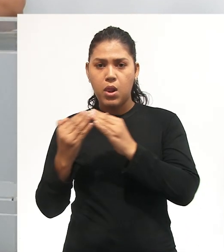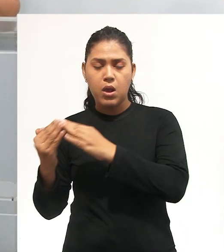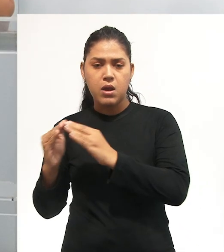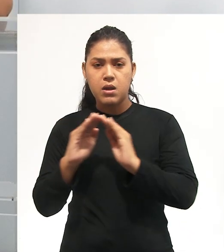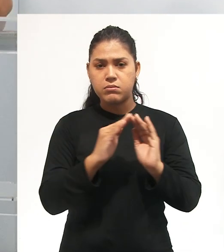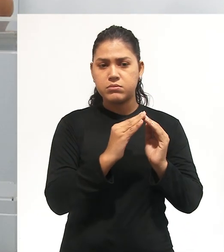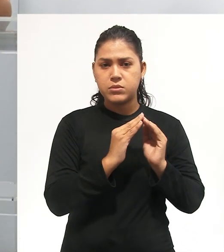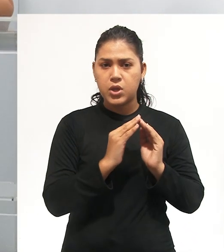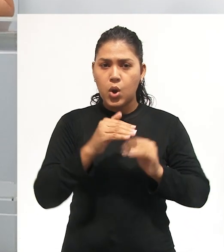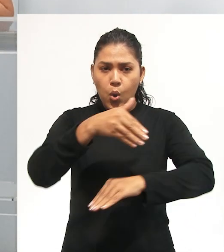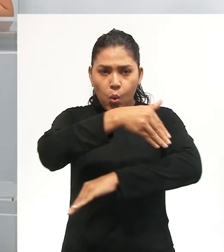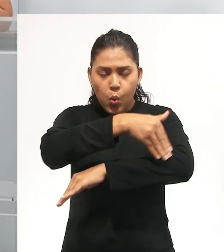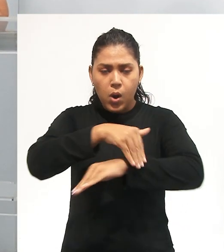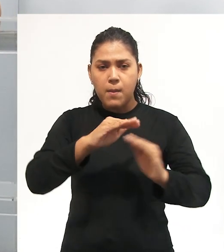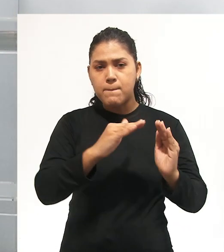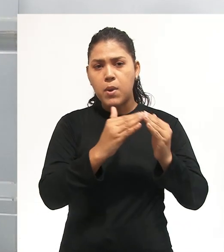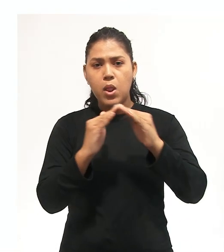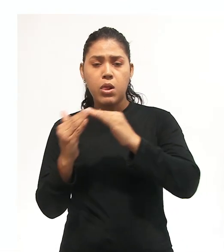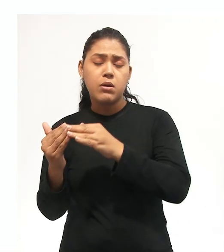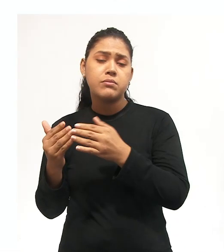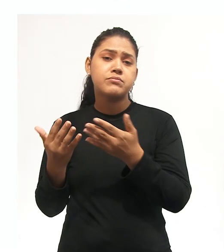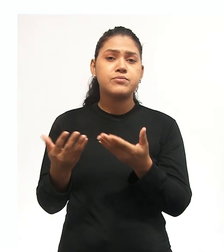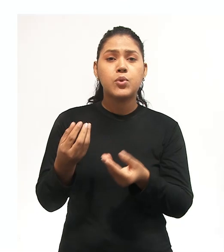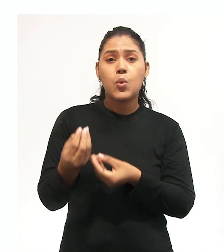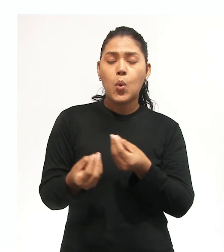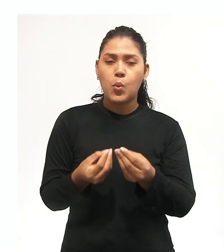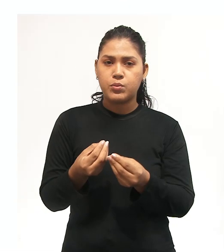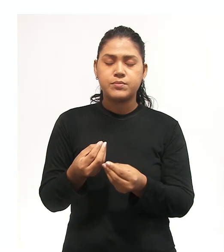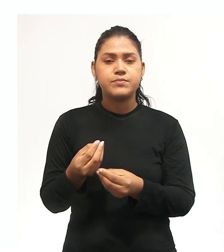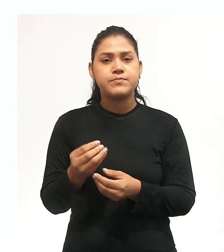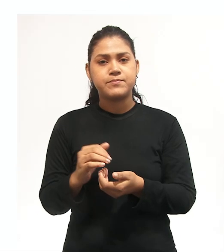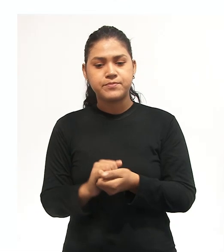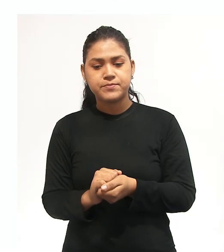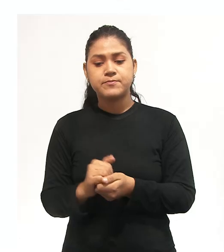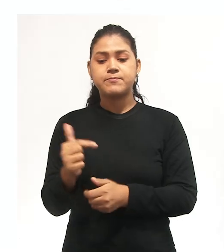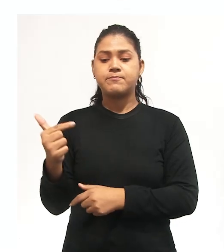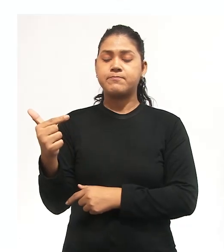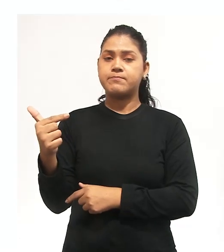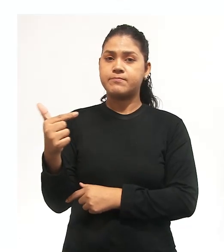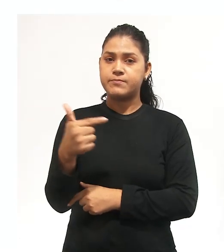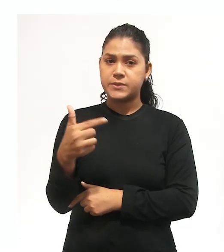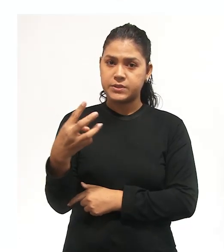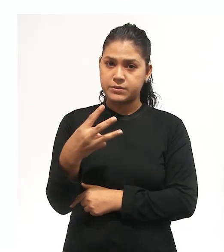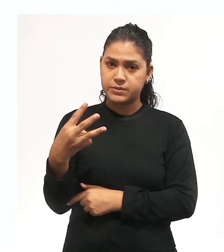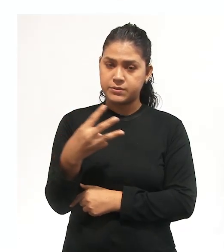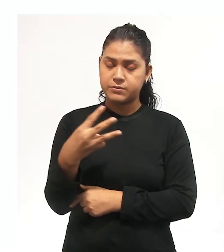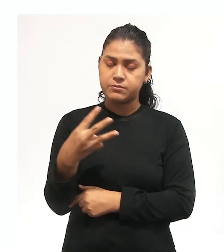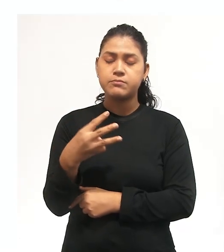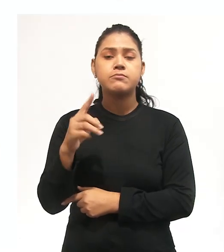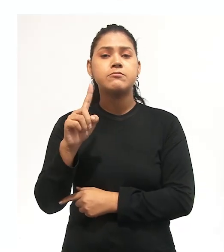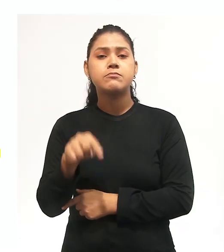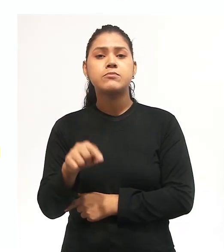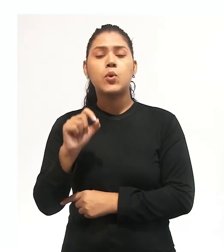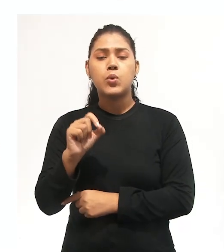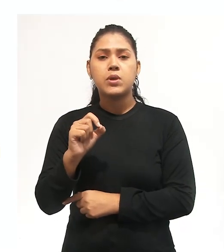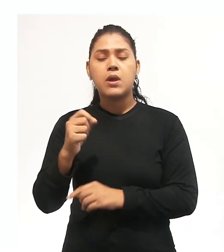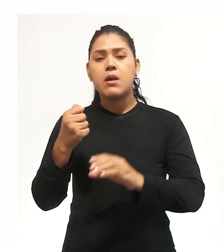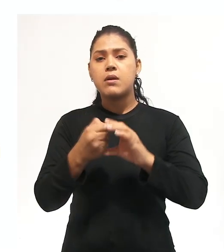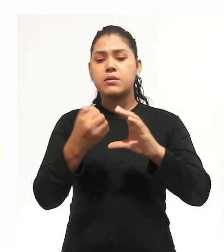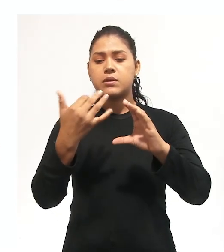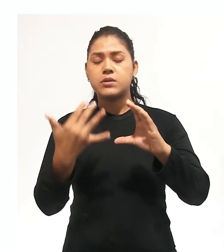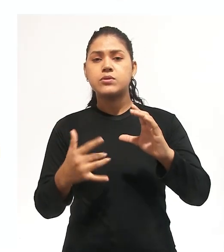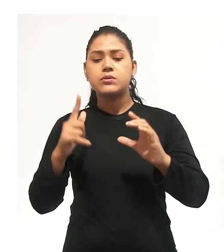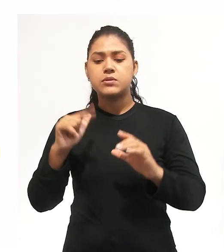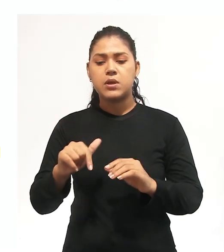das outras e assim por diante. Uma outra questão muito interessante de ser avaliada nesse processo aí de entender